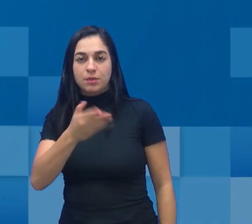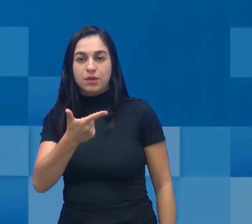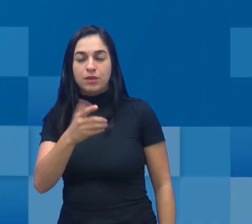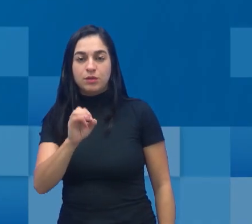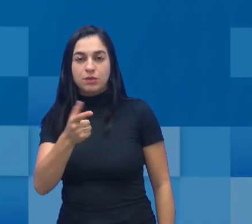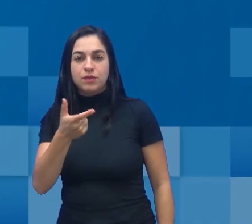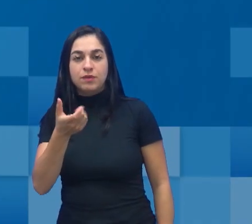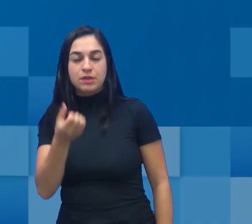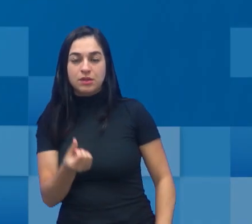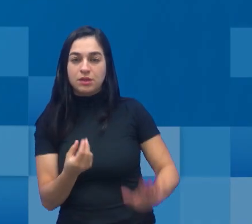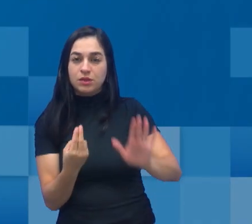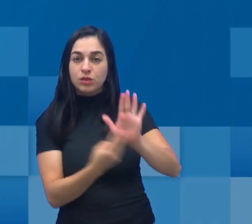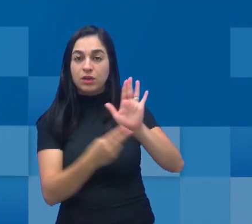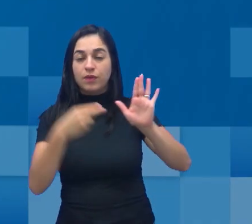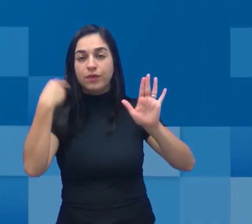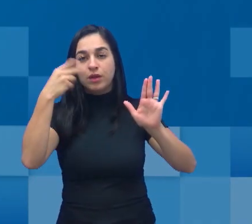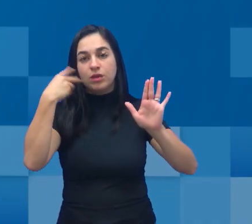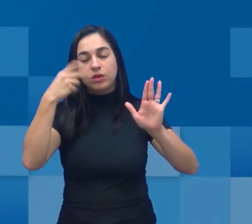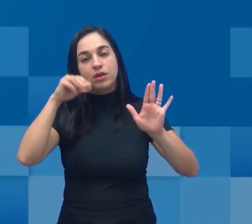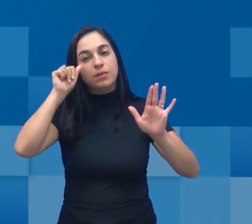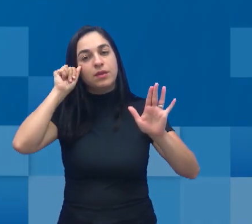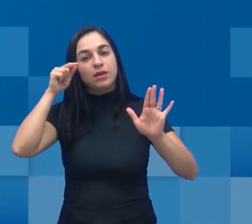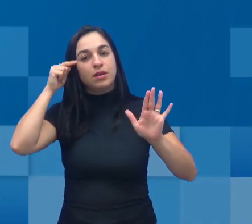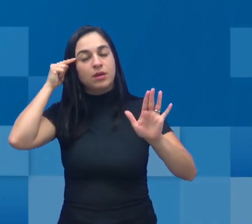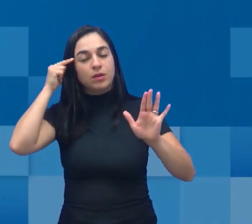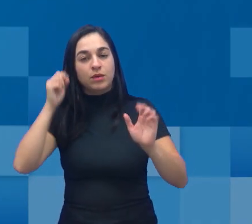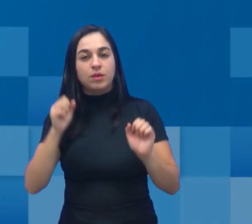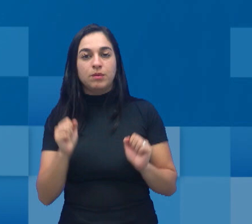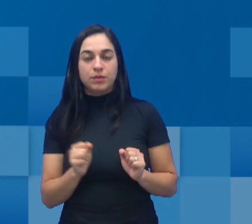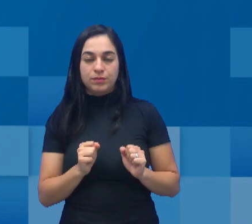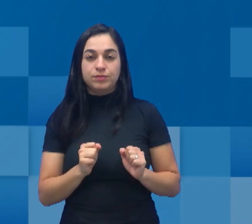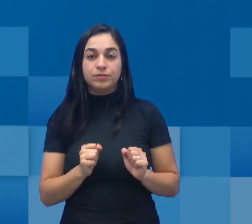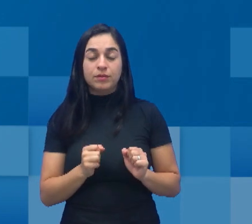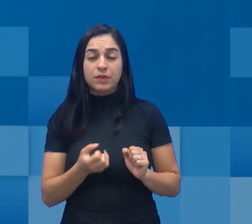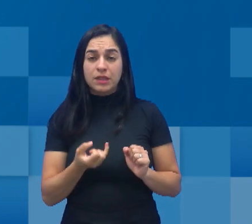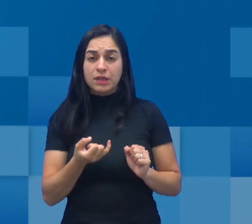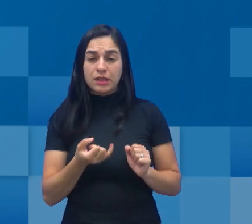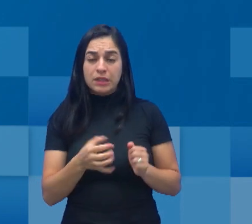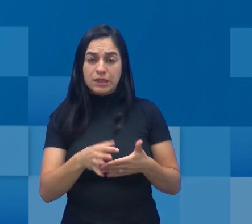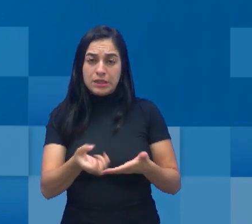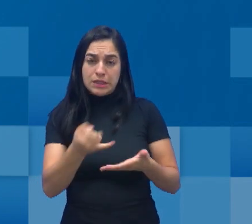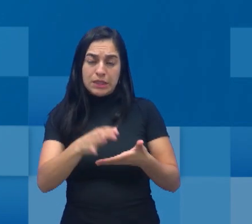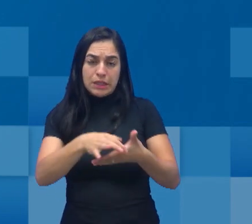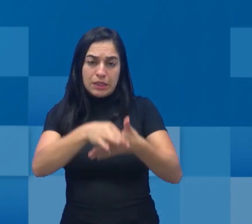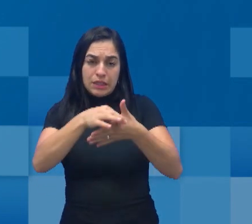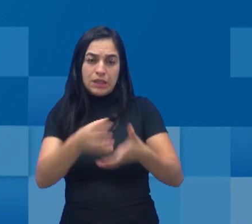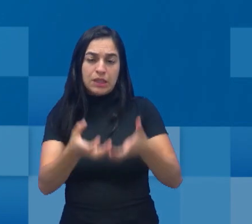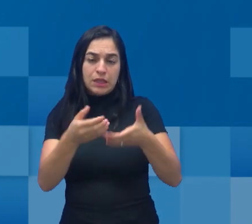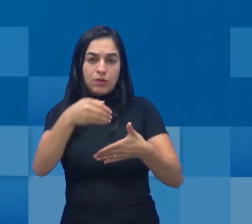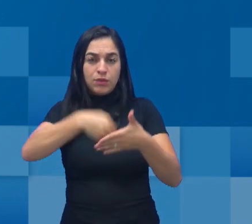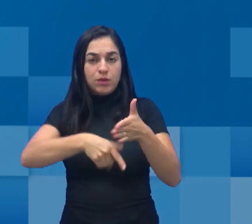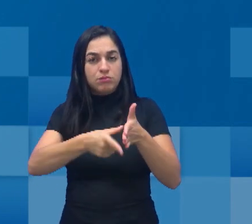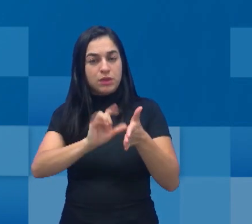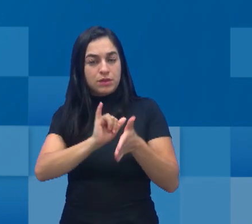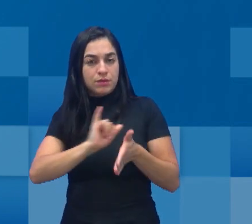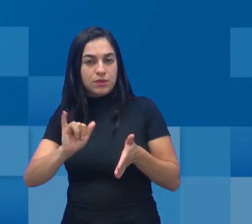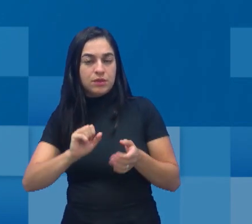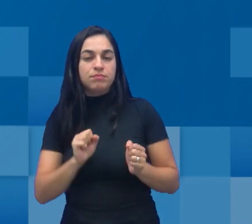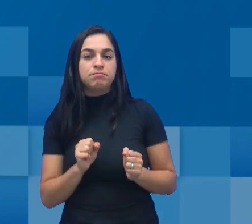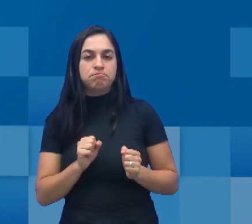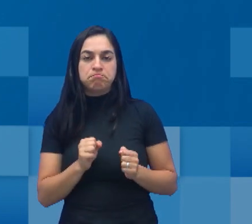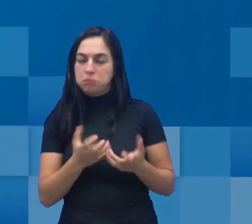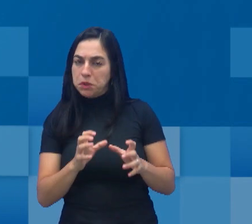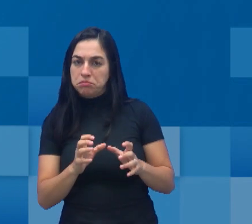1565/2026, autoria da vereadora Amélia Naomi. Consulta a liderança e desejo de caminhar o voto. Aberta a